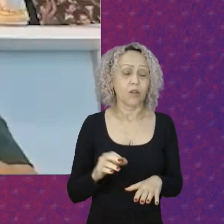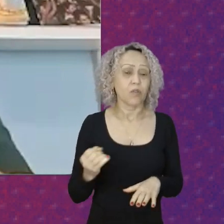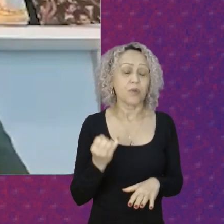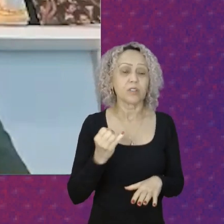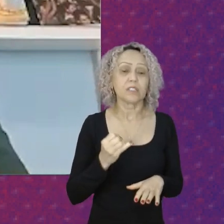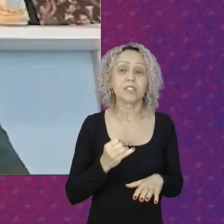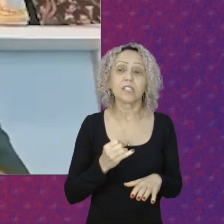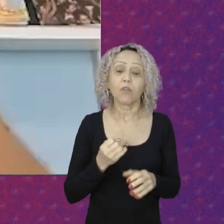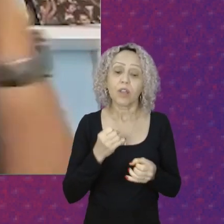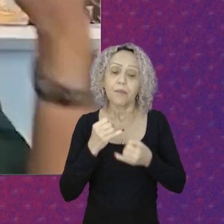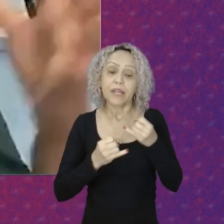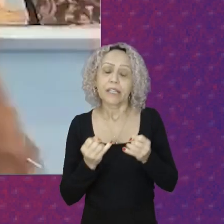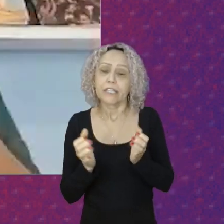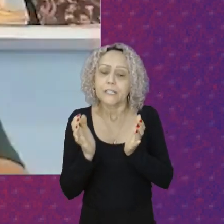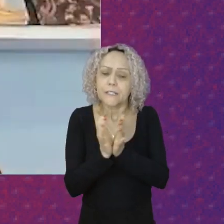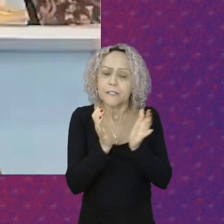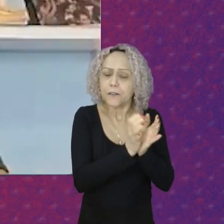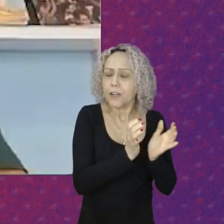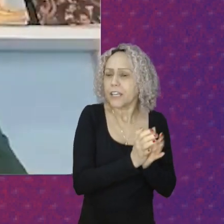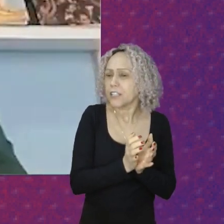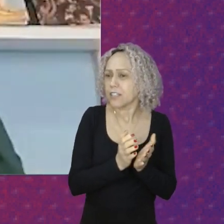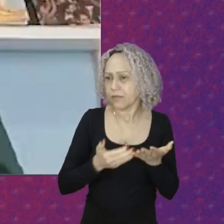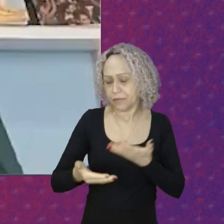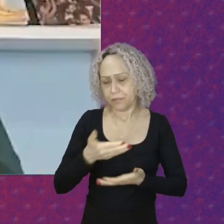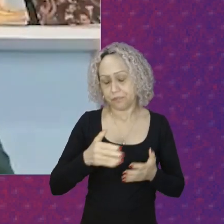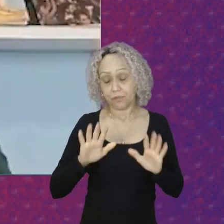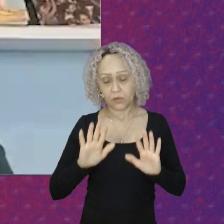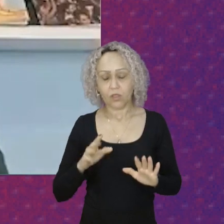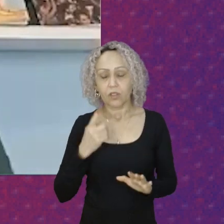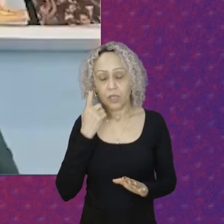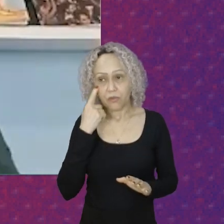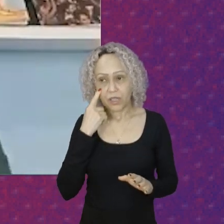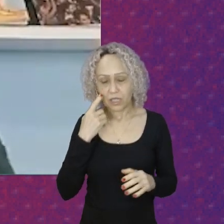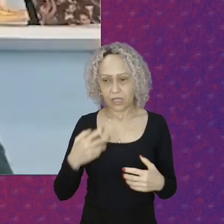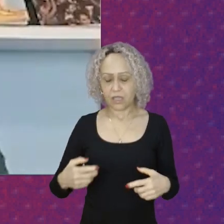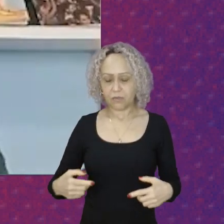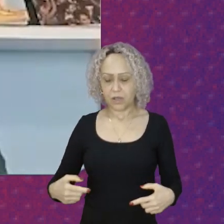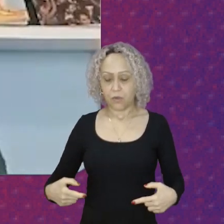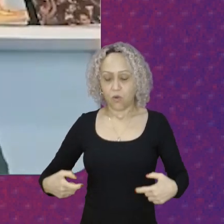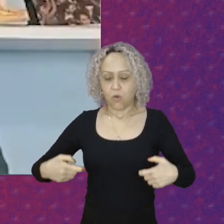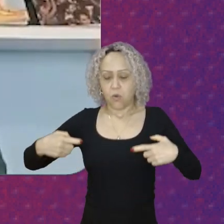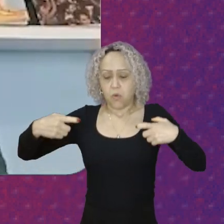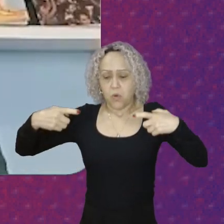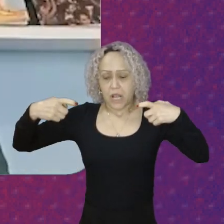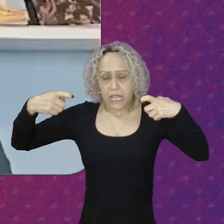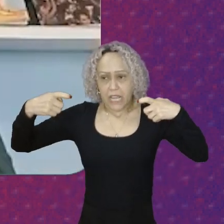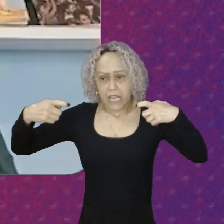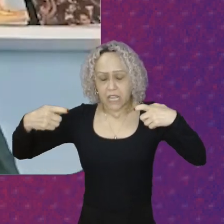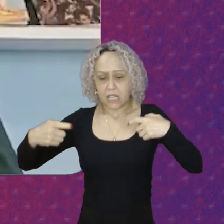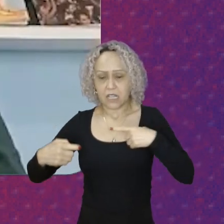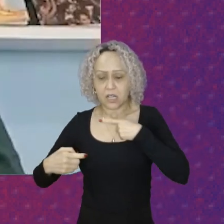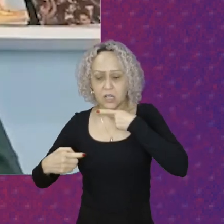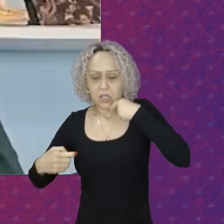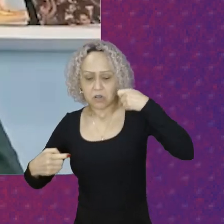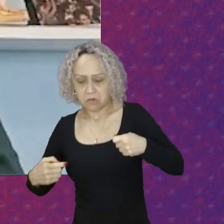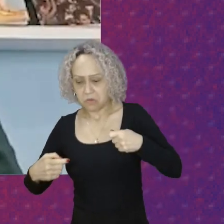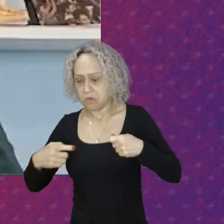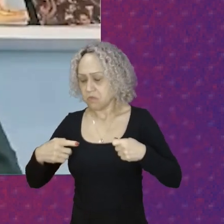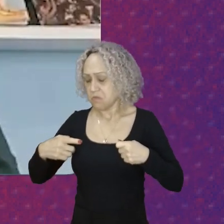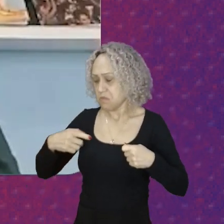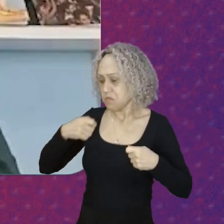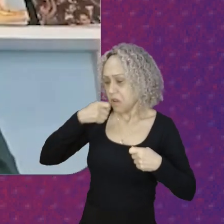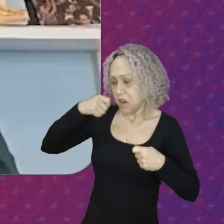guerra, né? Que tem os dois lados, que tem as duas versões, e que nós temos o nosso lado e a nossa versão também. Mas uma